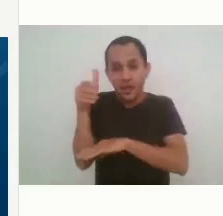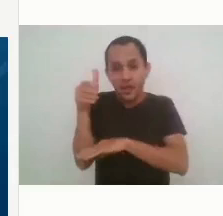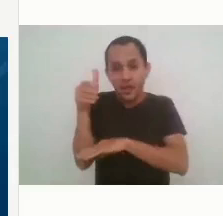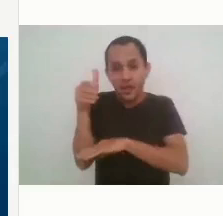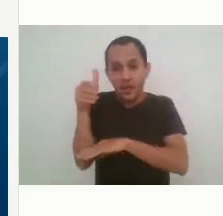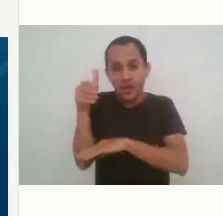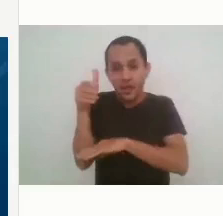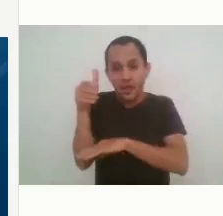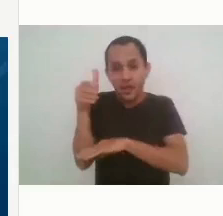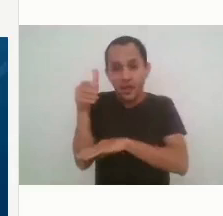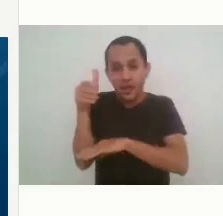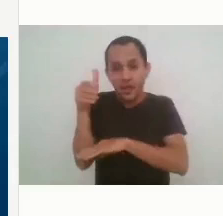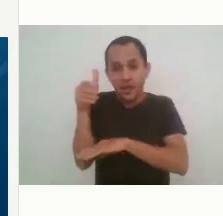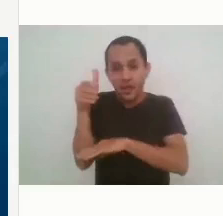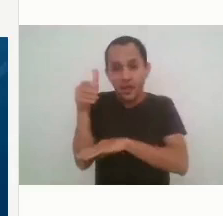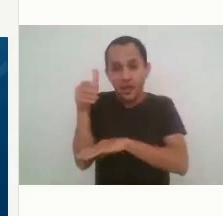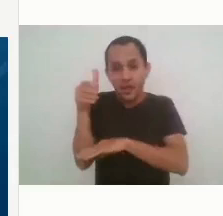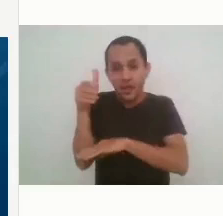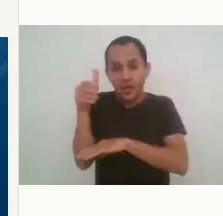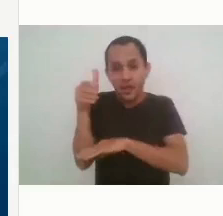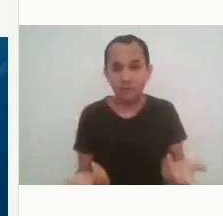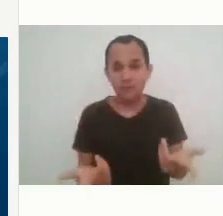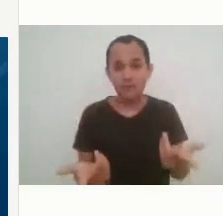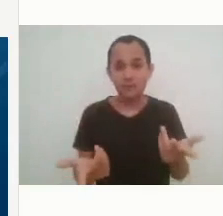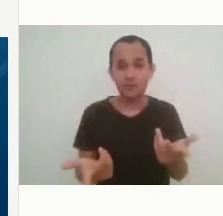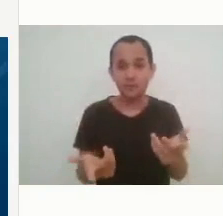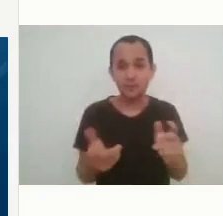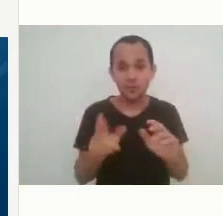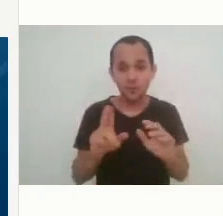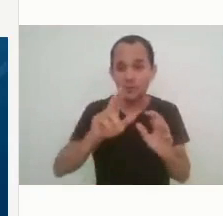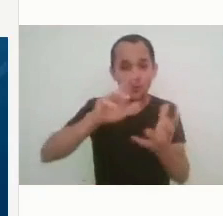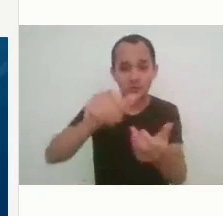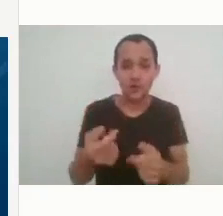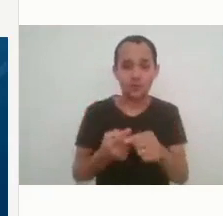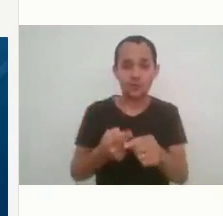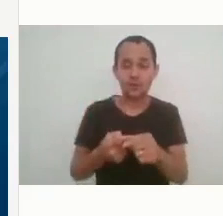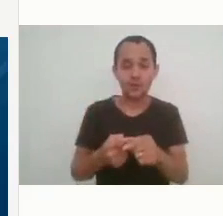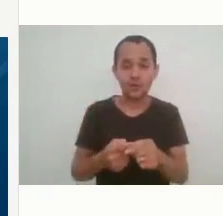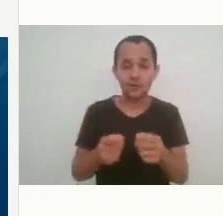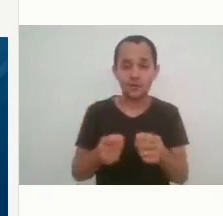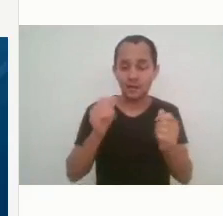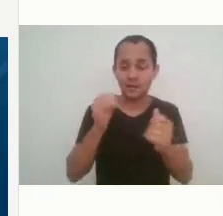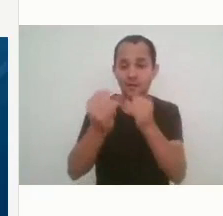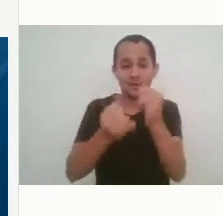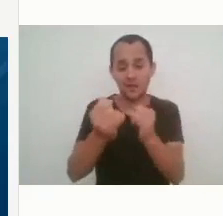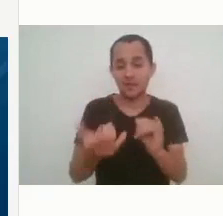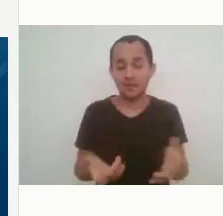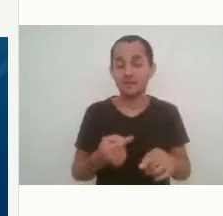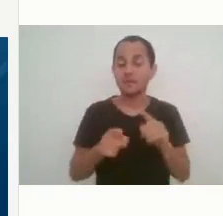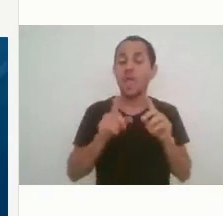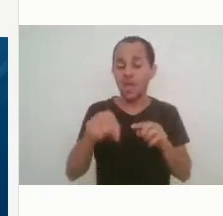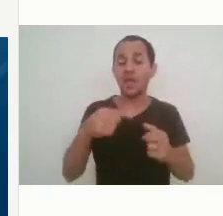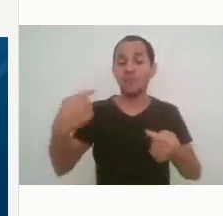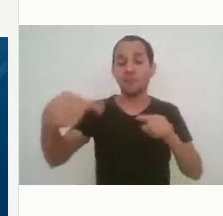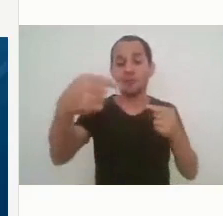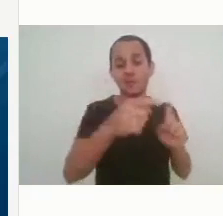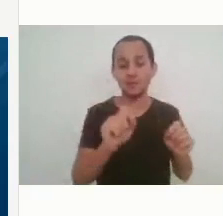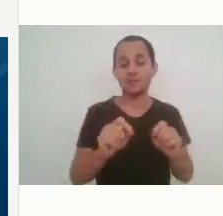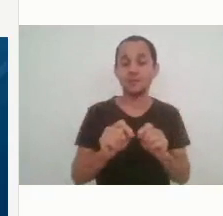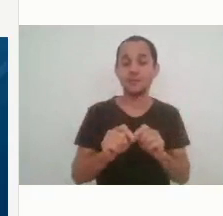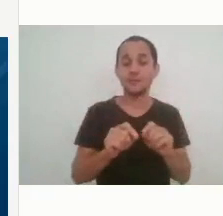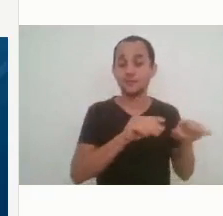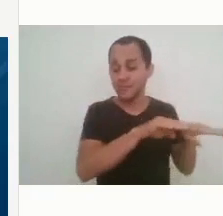da população mundial agora, né, que está na internet. Então, são políticas que a gente fala em transversal, é porque a